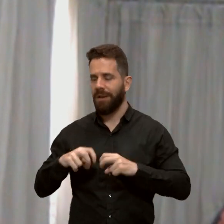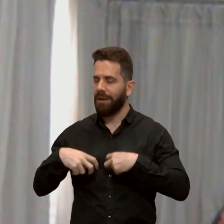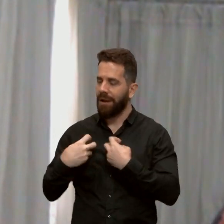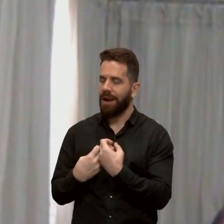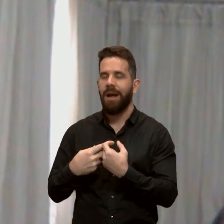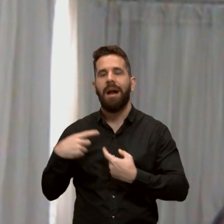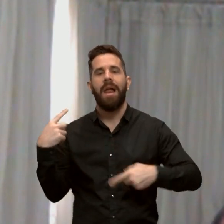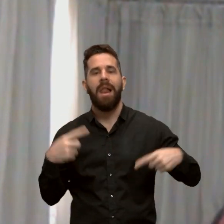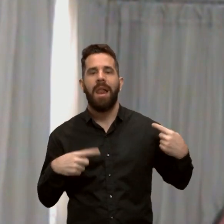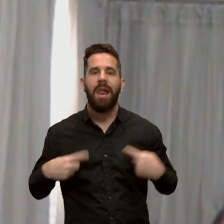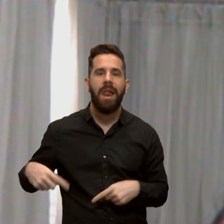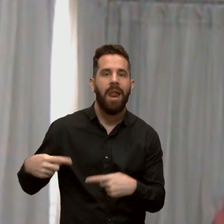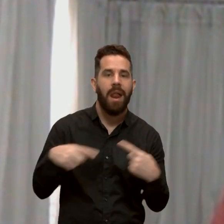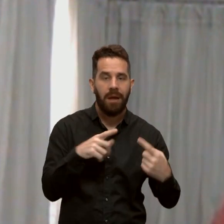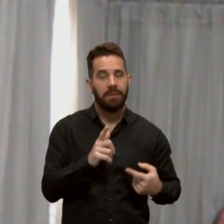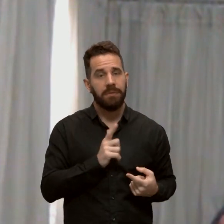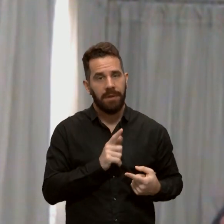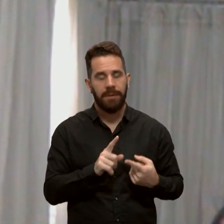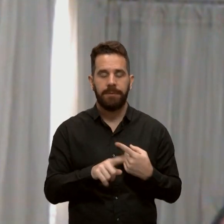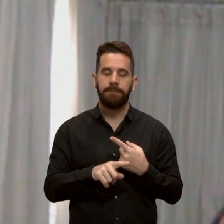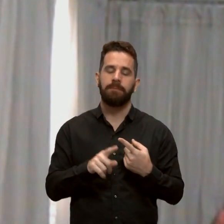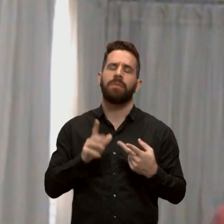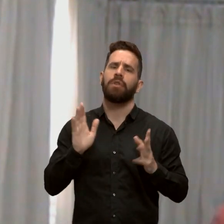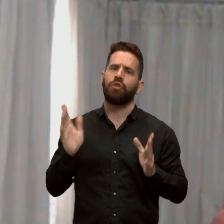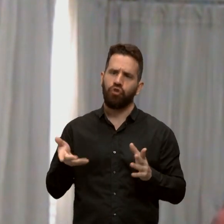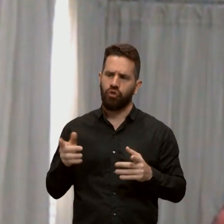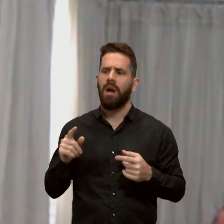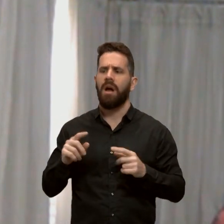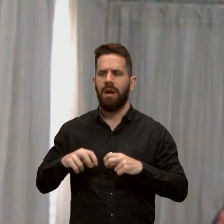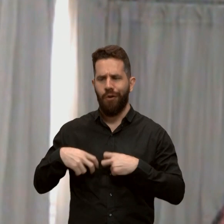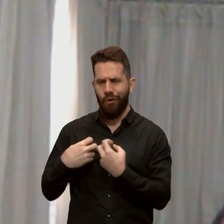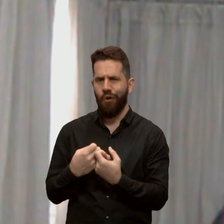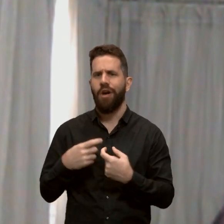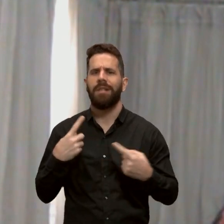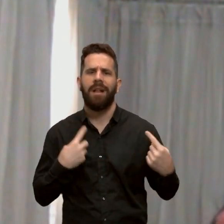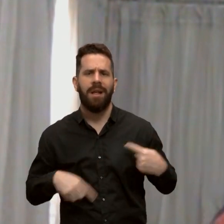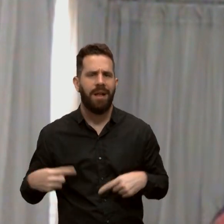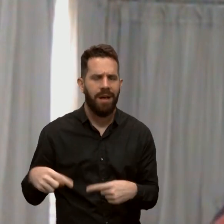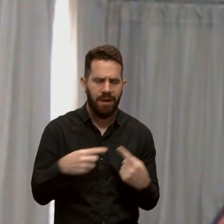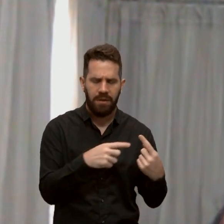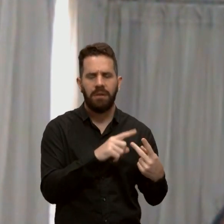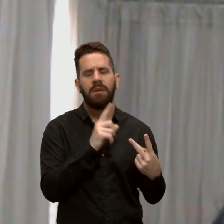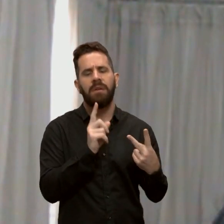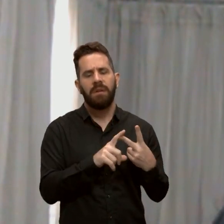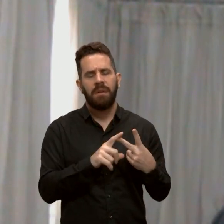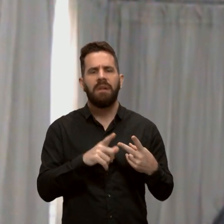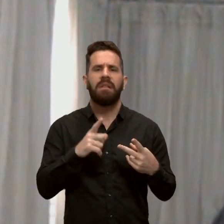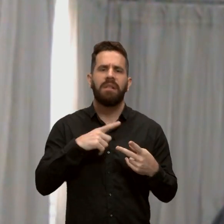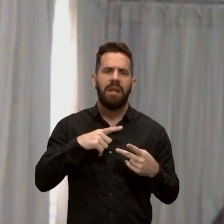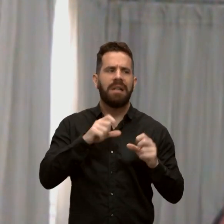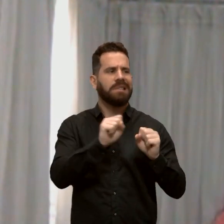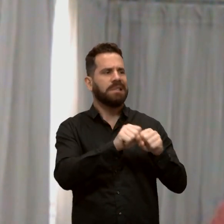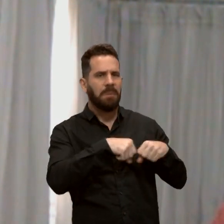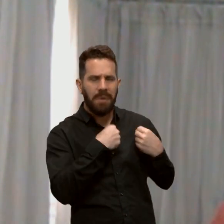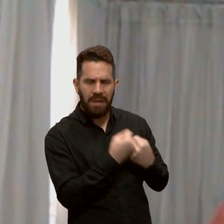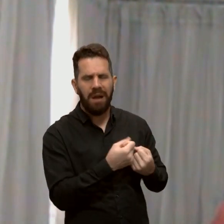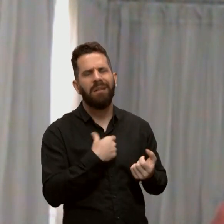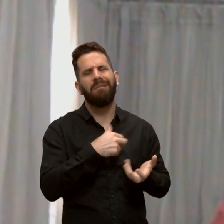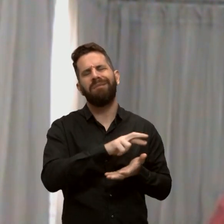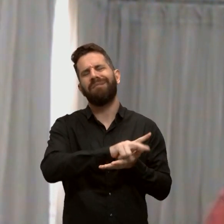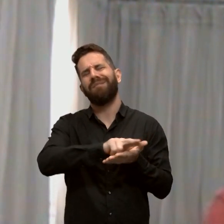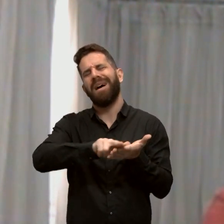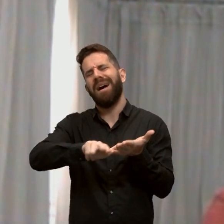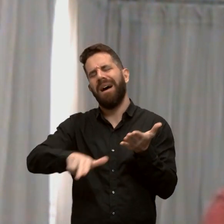gente tenta divulgar, então já teve rodas de conversa, tem seminários, são várias atividades.